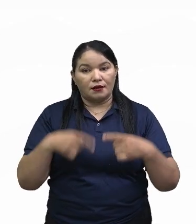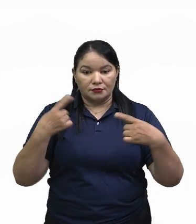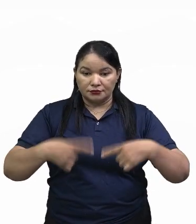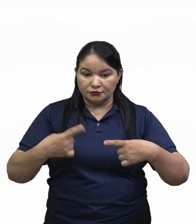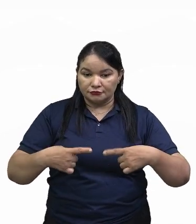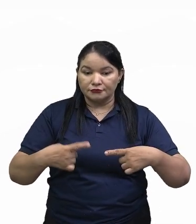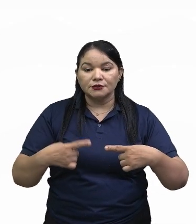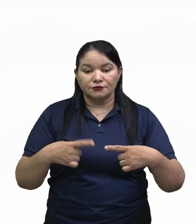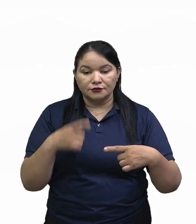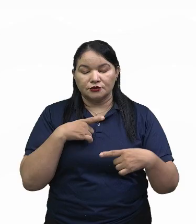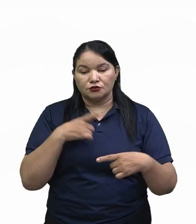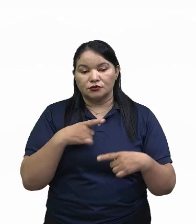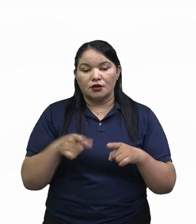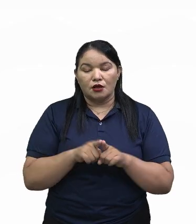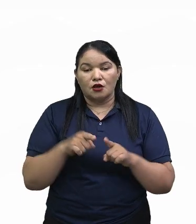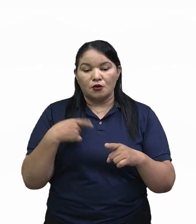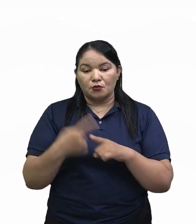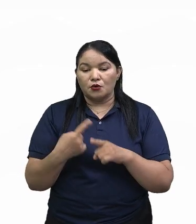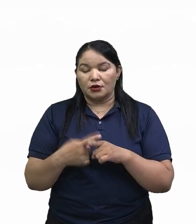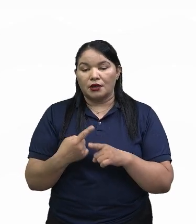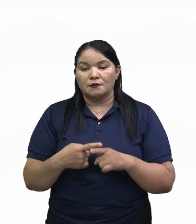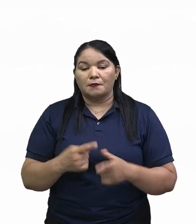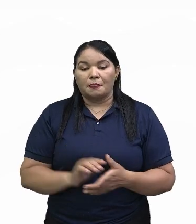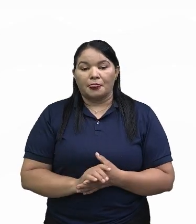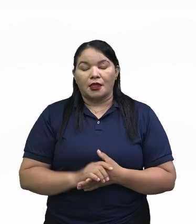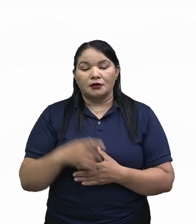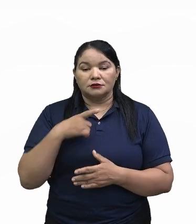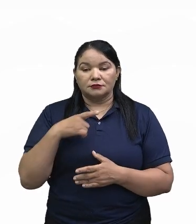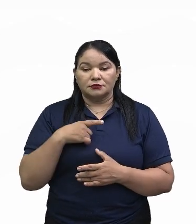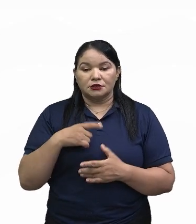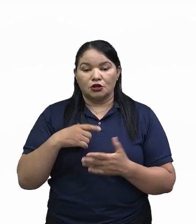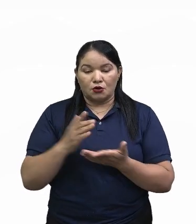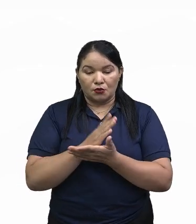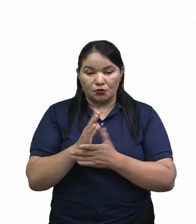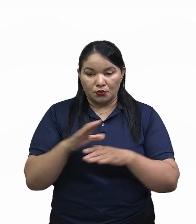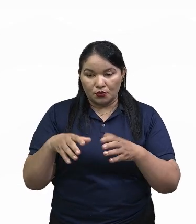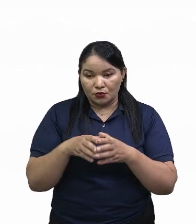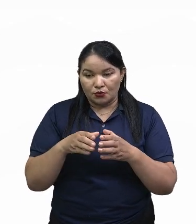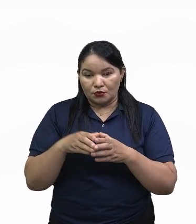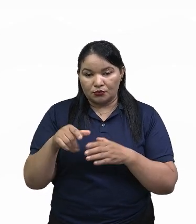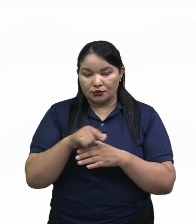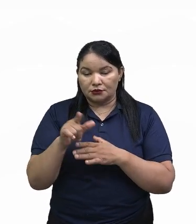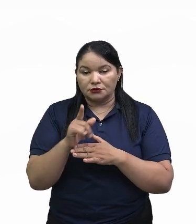conflituosa, pois havia, né, uma contestação em que aqui